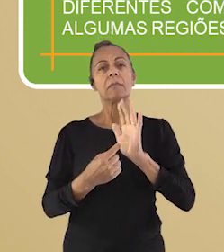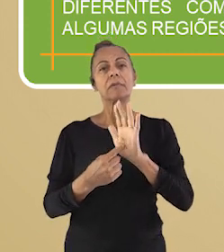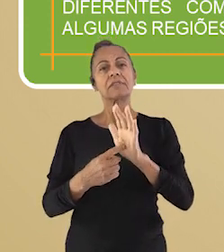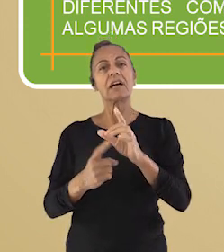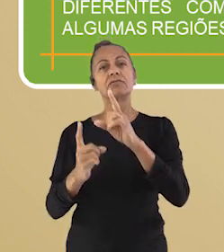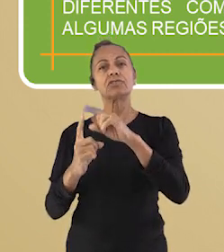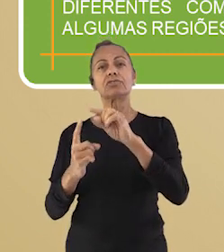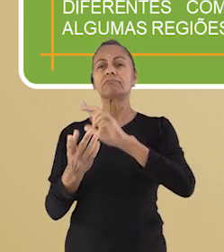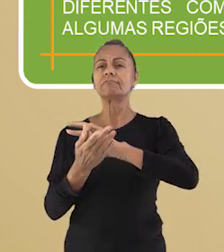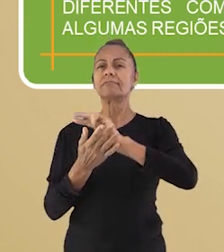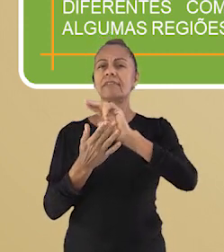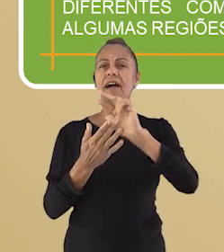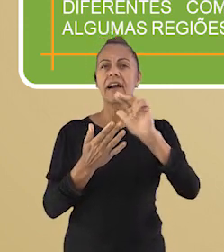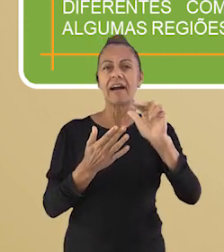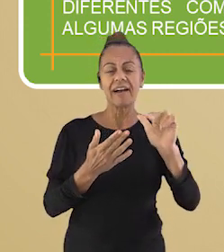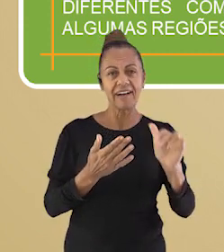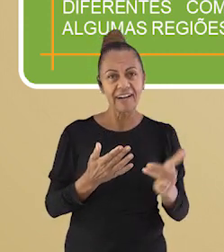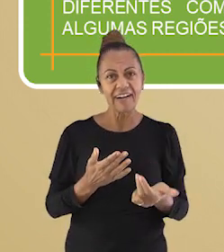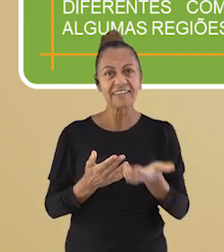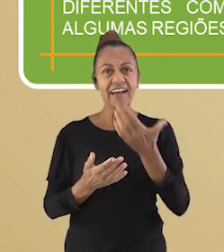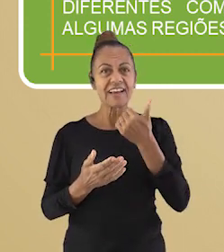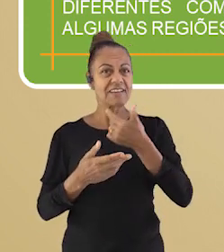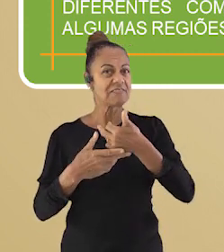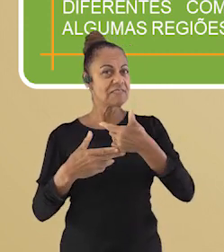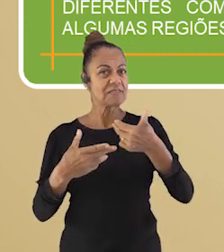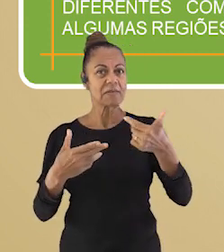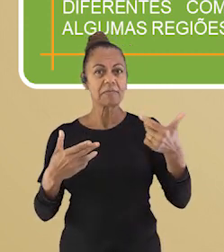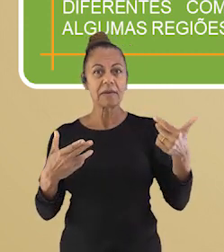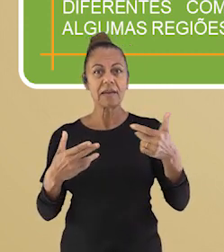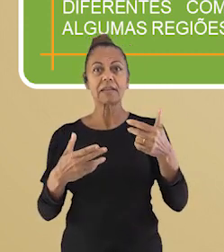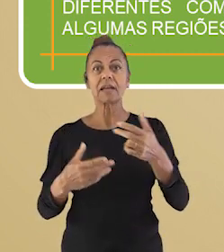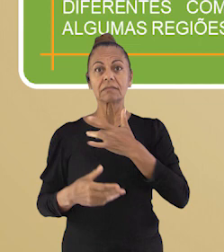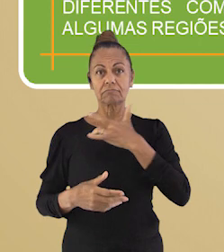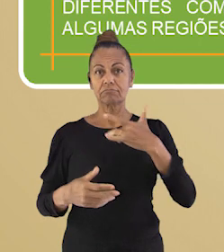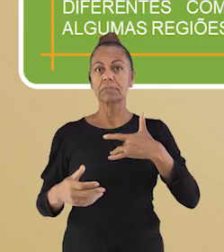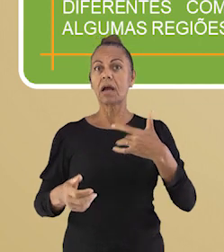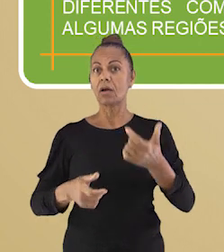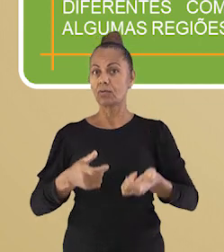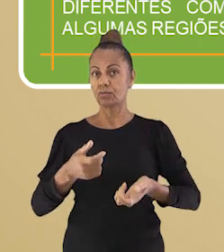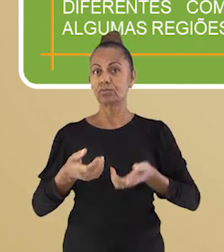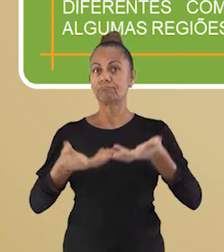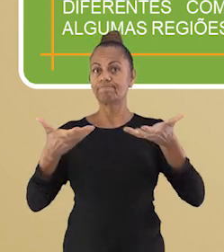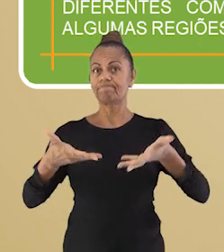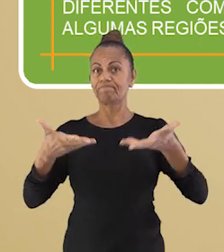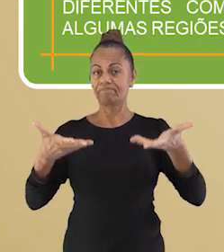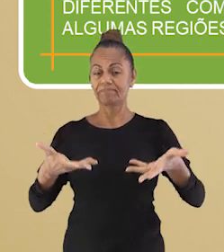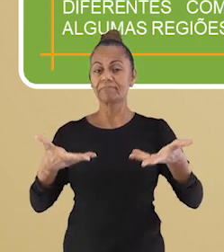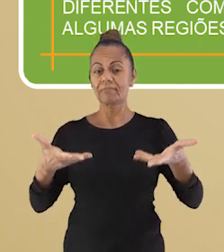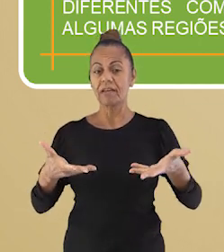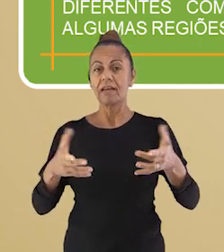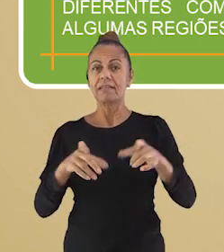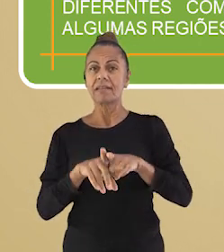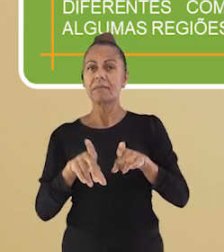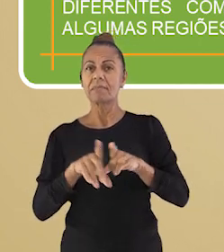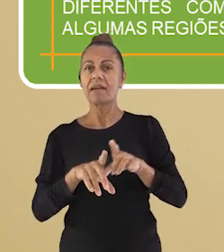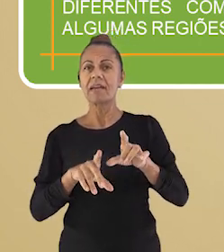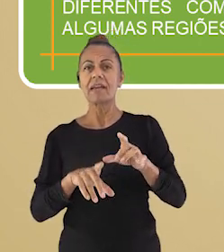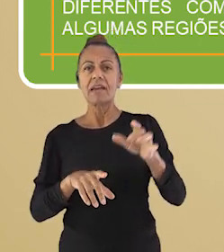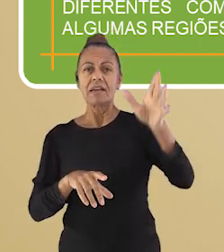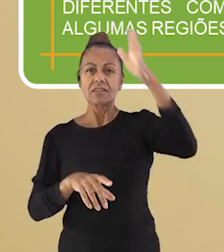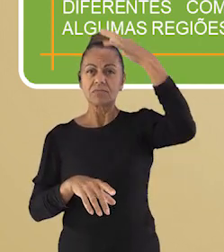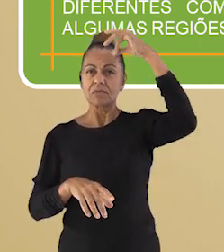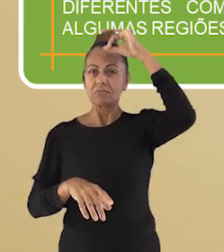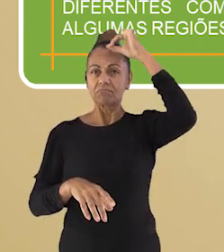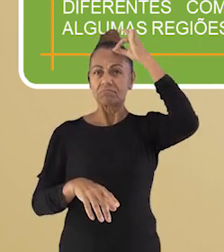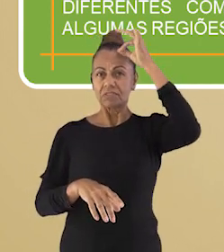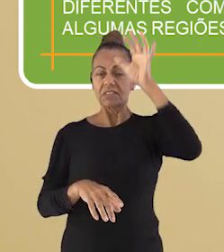da população, e conhecer diferentes comidas que movimentam a economia local de algumas regiões do Espírito